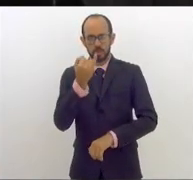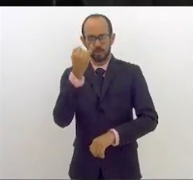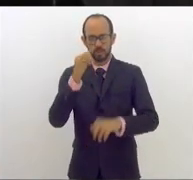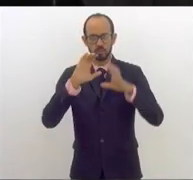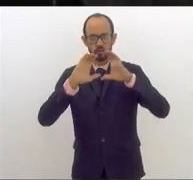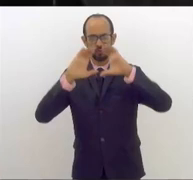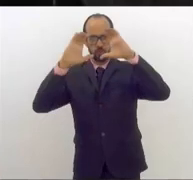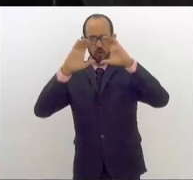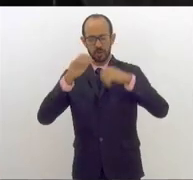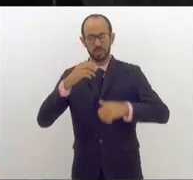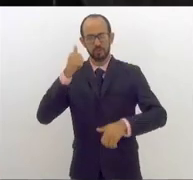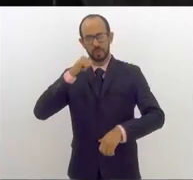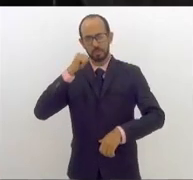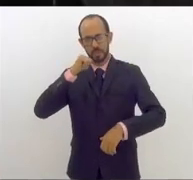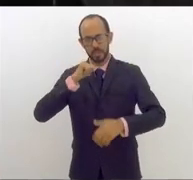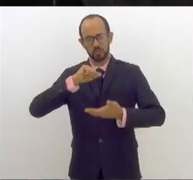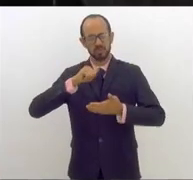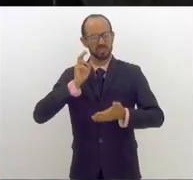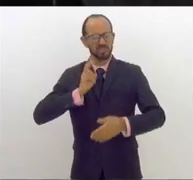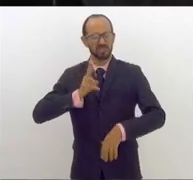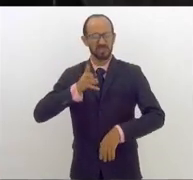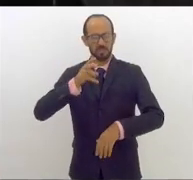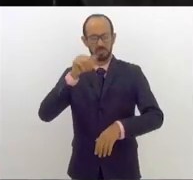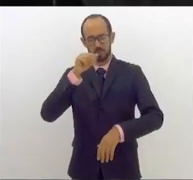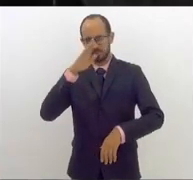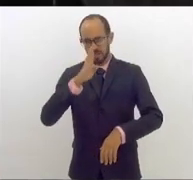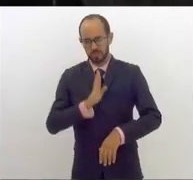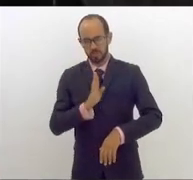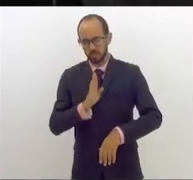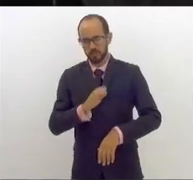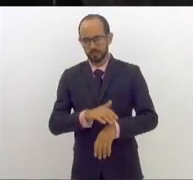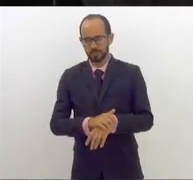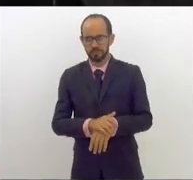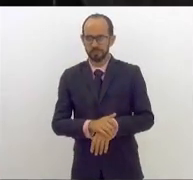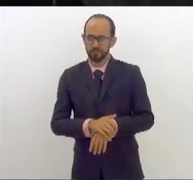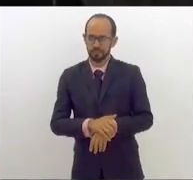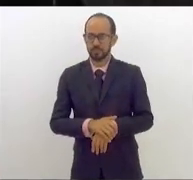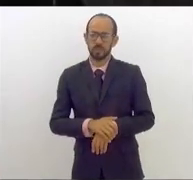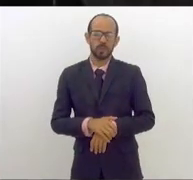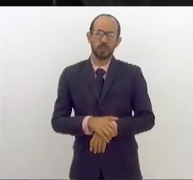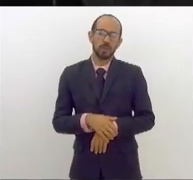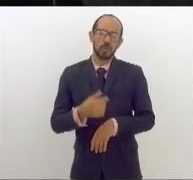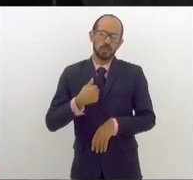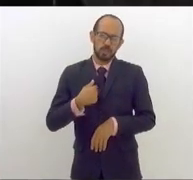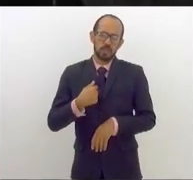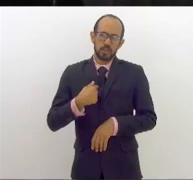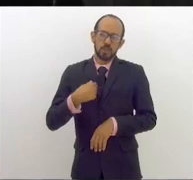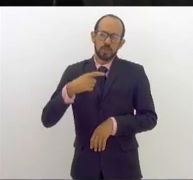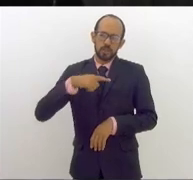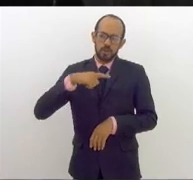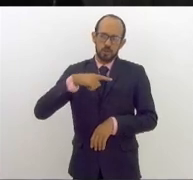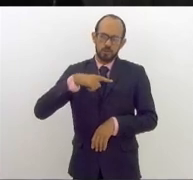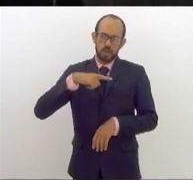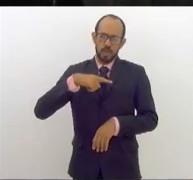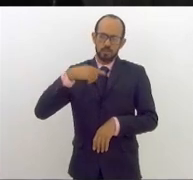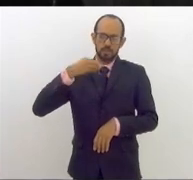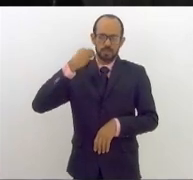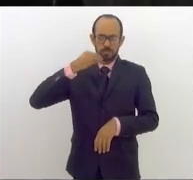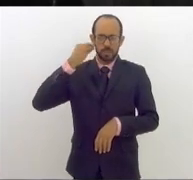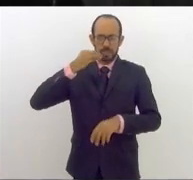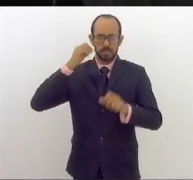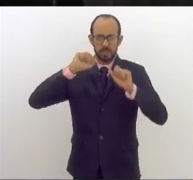feminino de todos os tempos no Brasil eu tenho uma passagem pelo voleibol